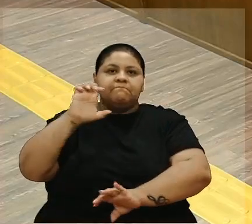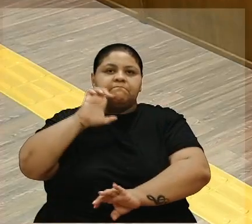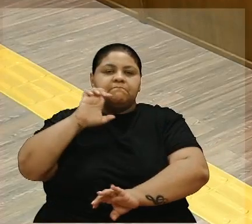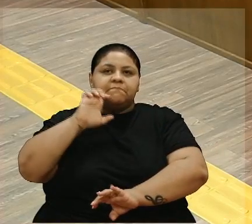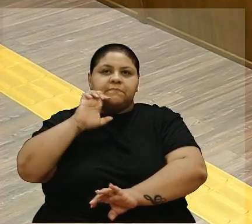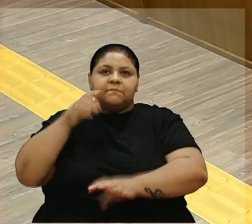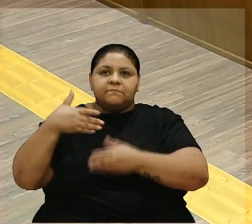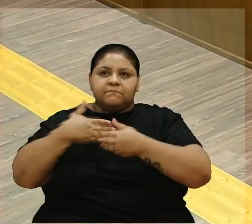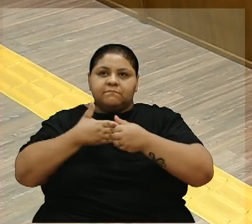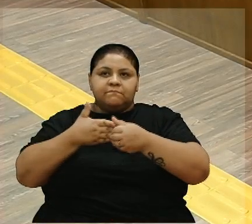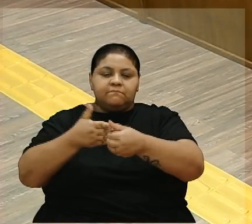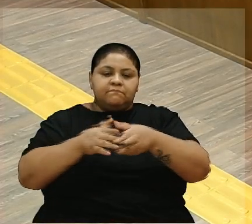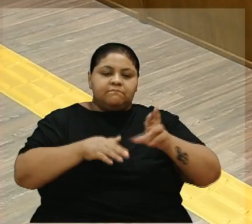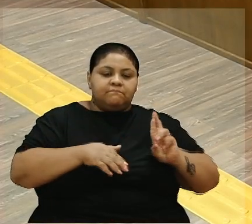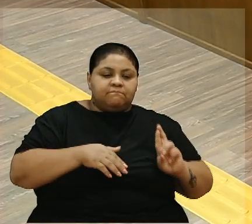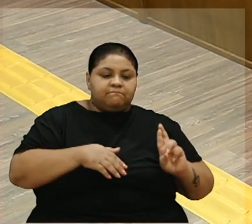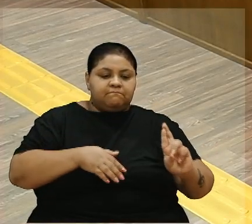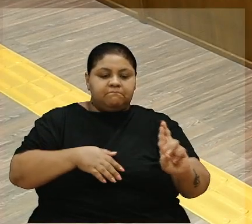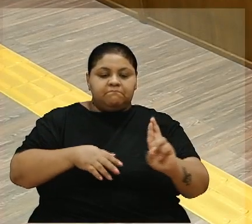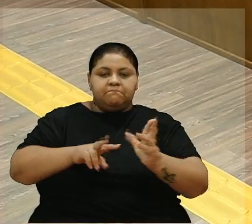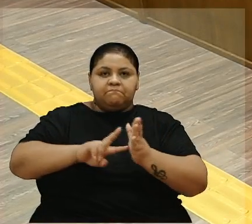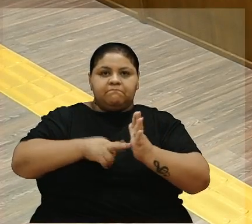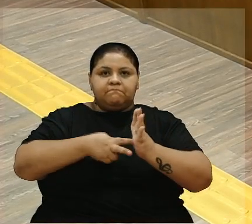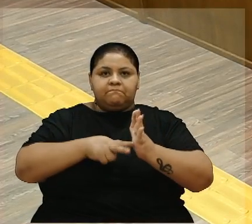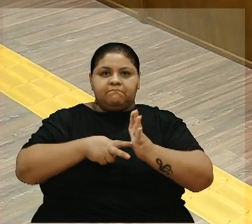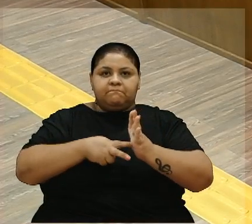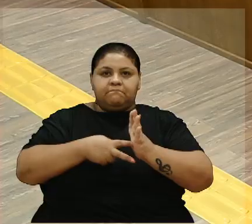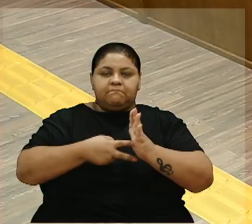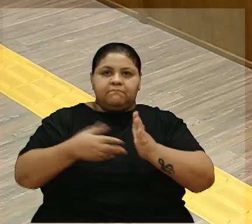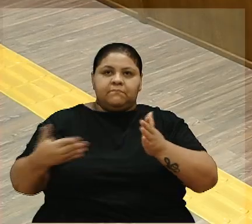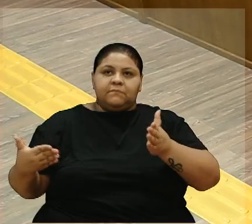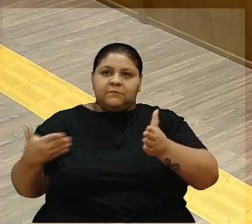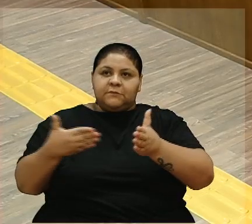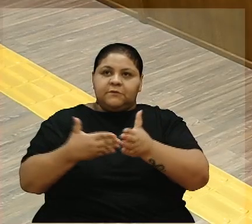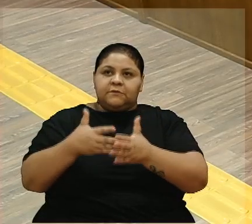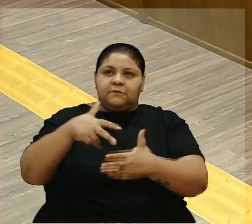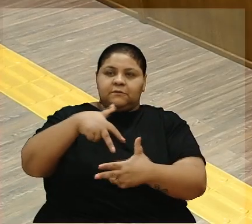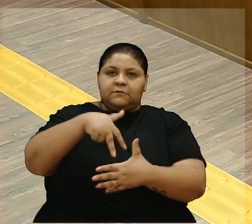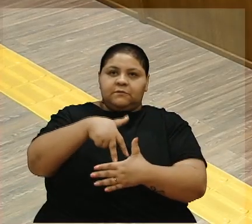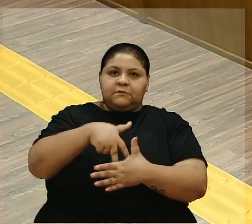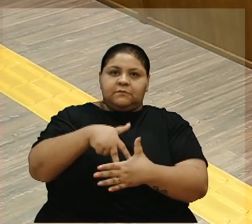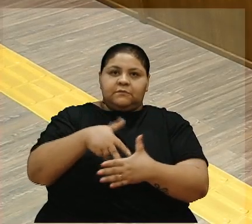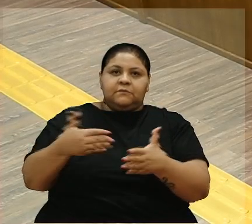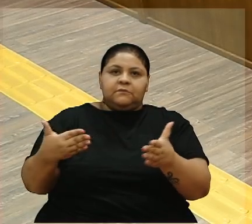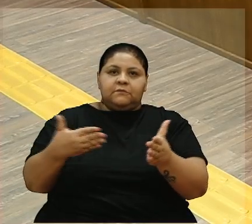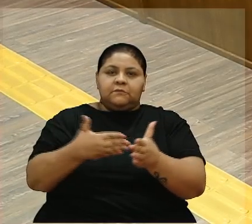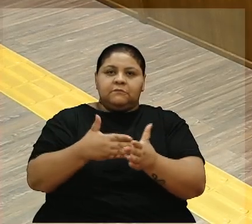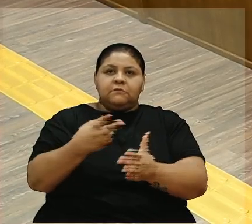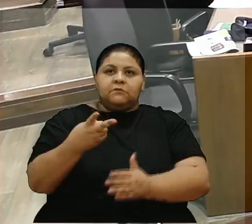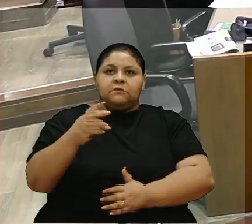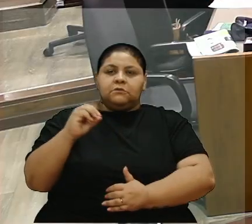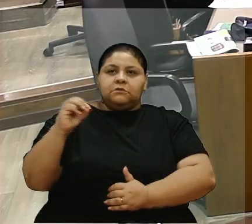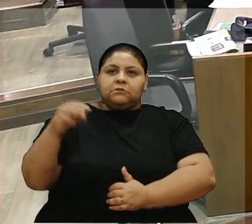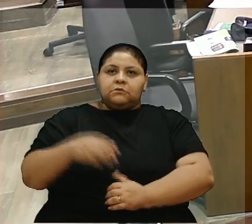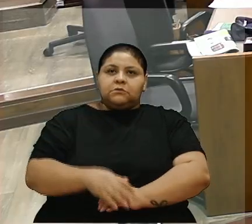para que conduza a representante do Senalba Caxias para ocupar a tribuna por até 20